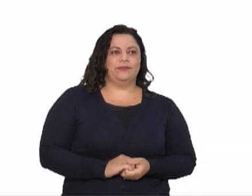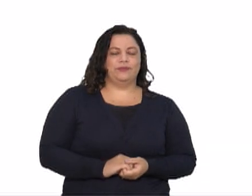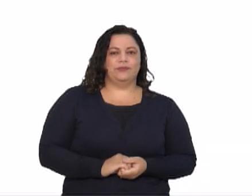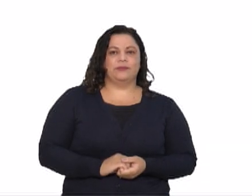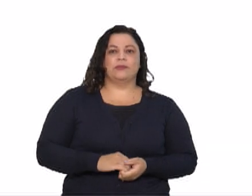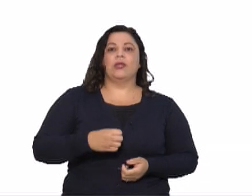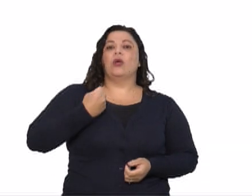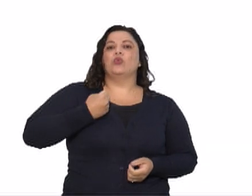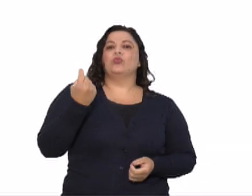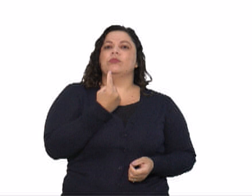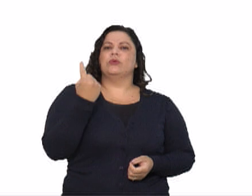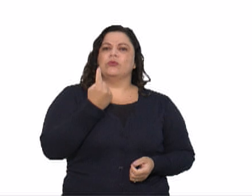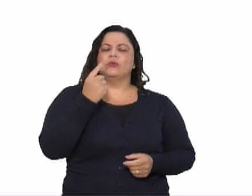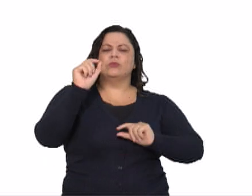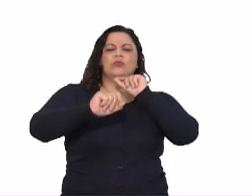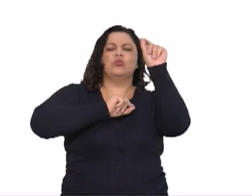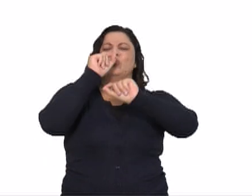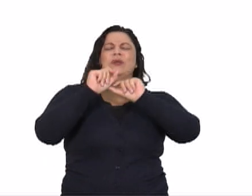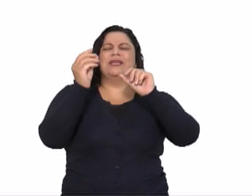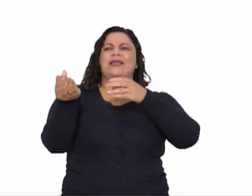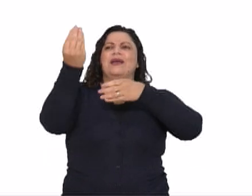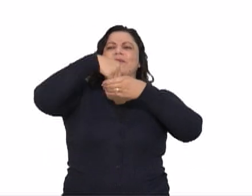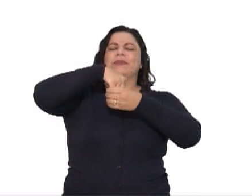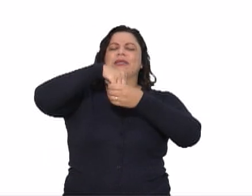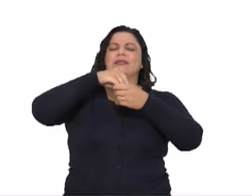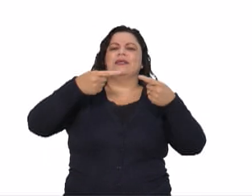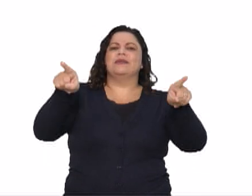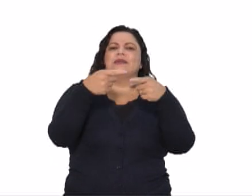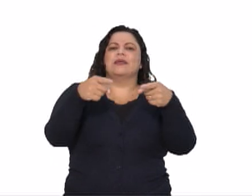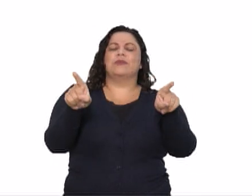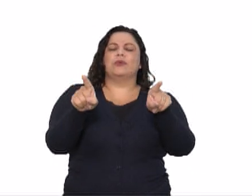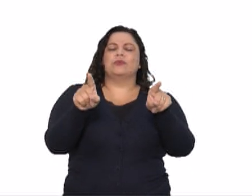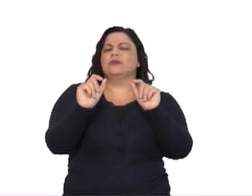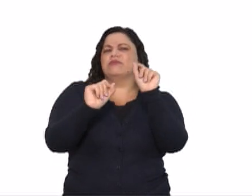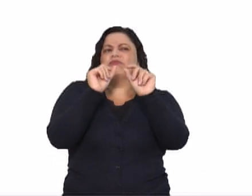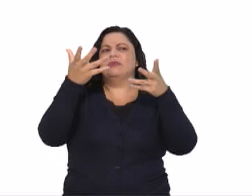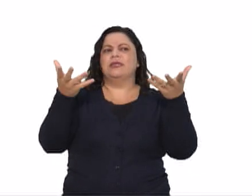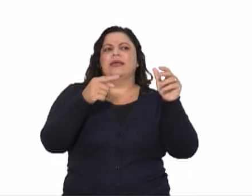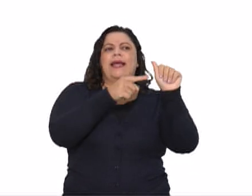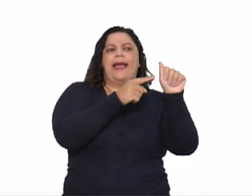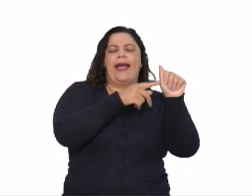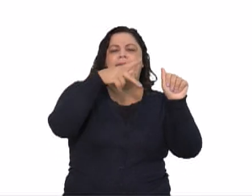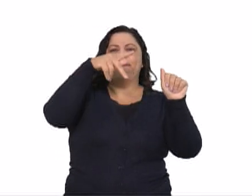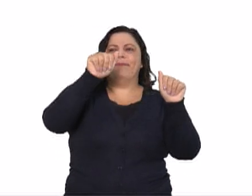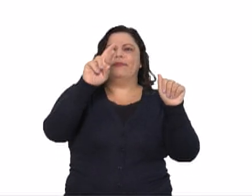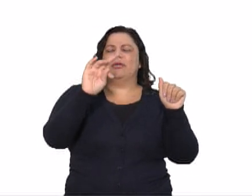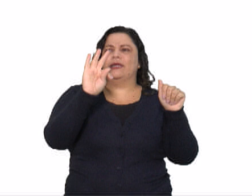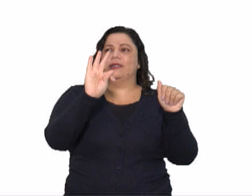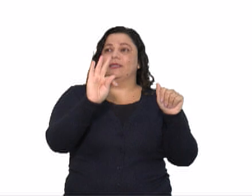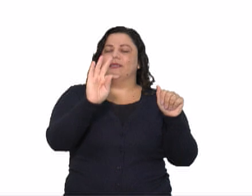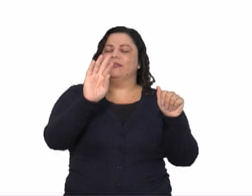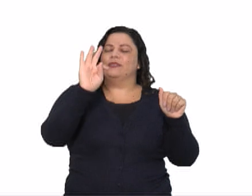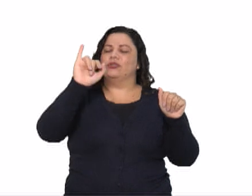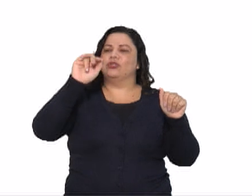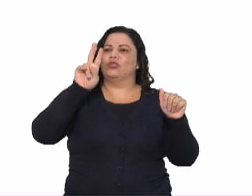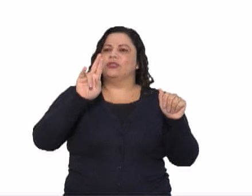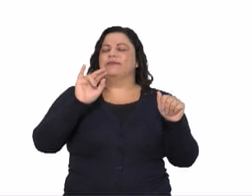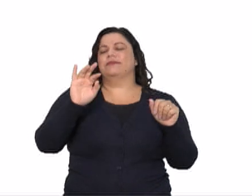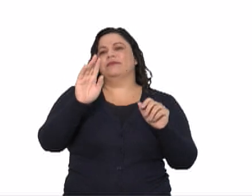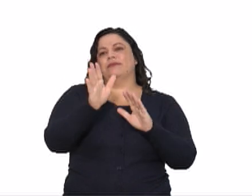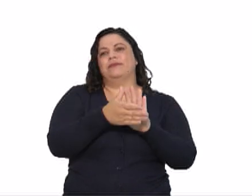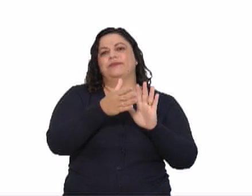Número 1. São elementos básicos da música. A. Partituras e notações musicais.